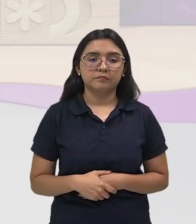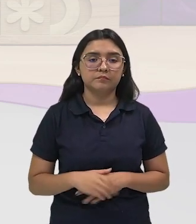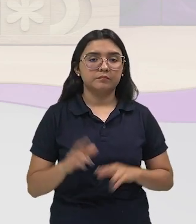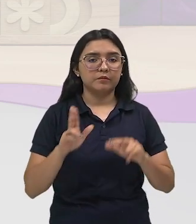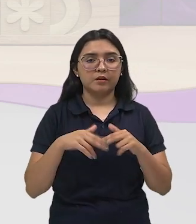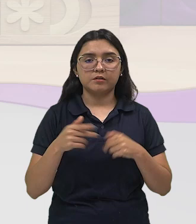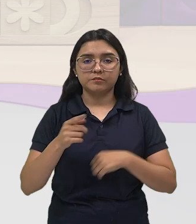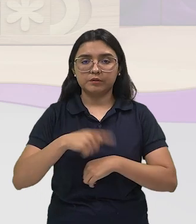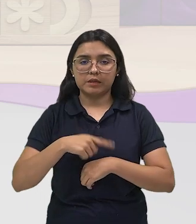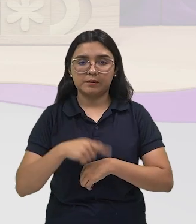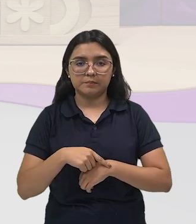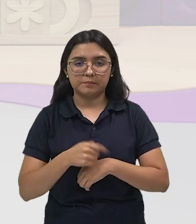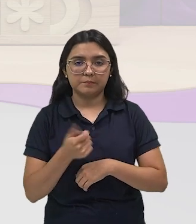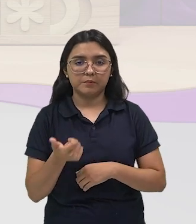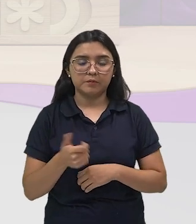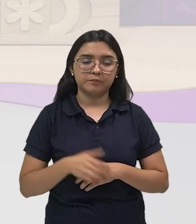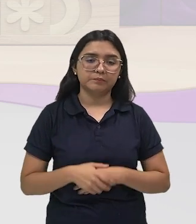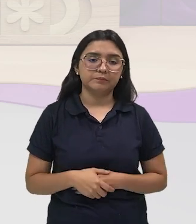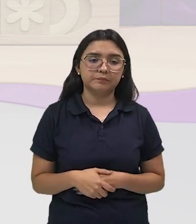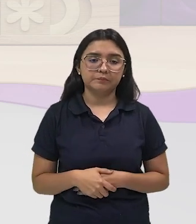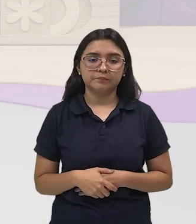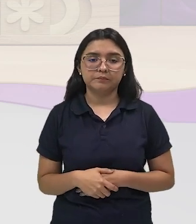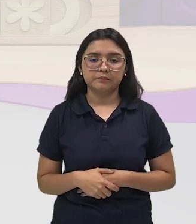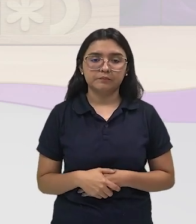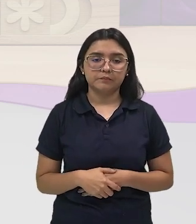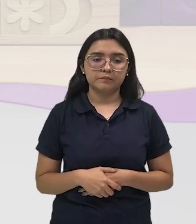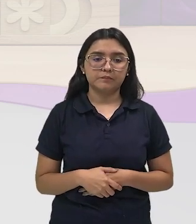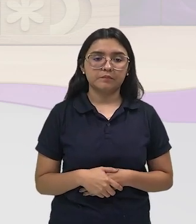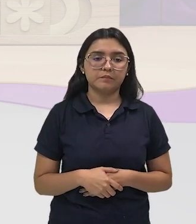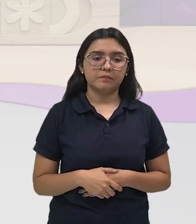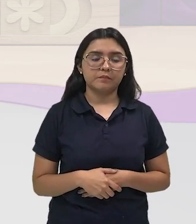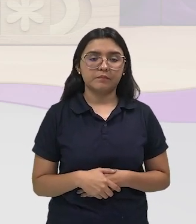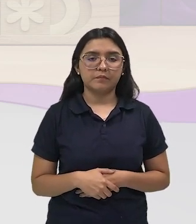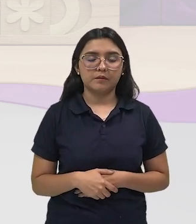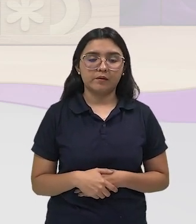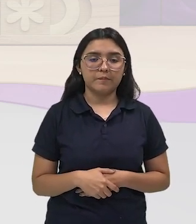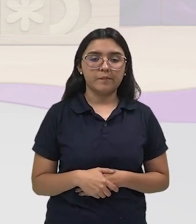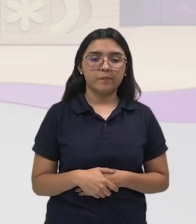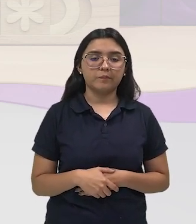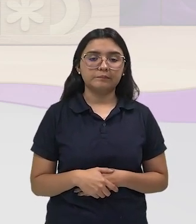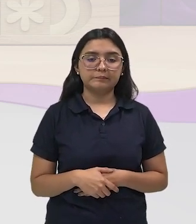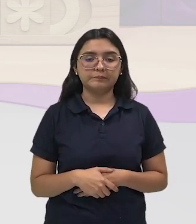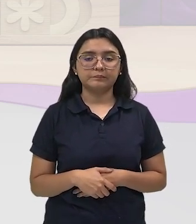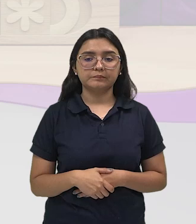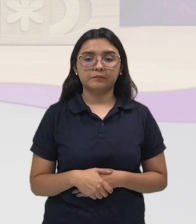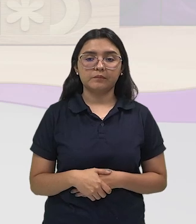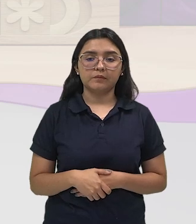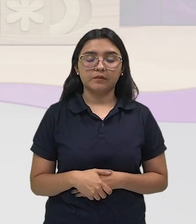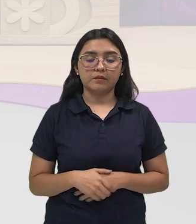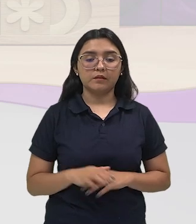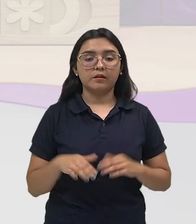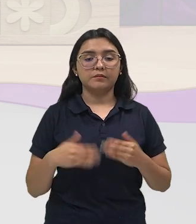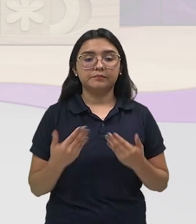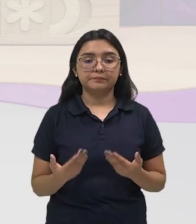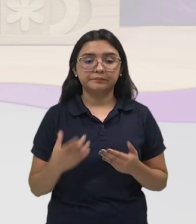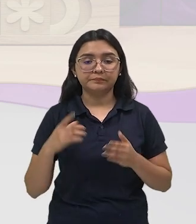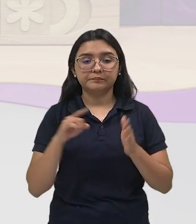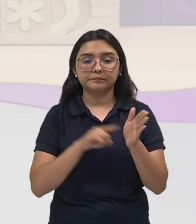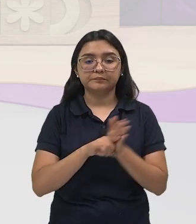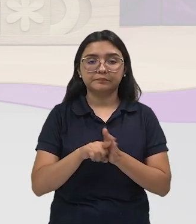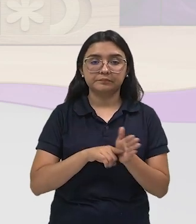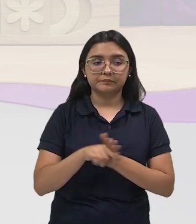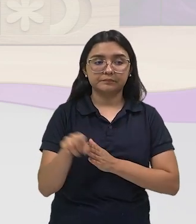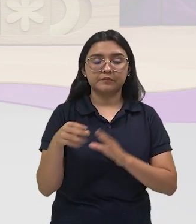Isso são suposições, né, para você trabalhar e entender a ideia. Então, eu estou diante de uma